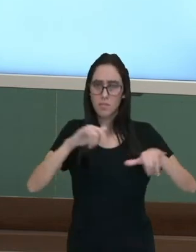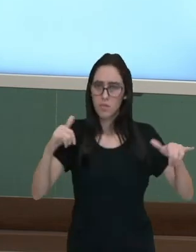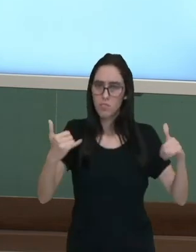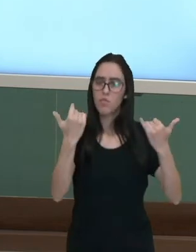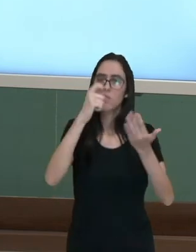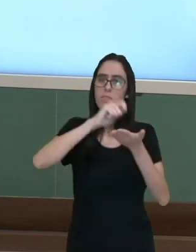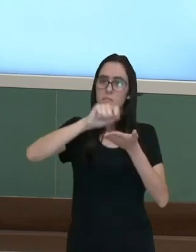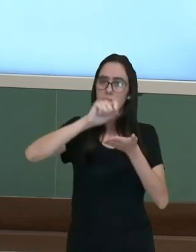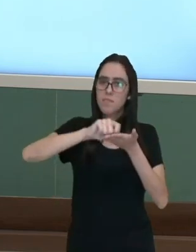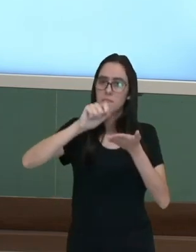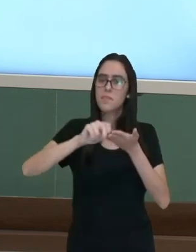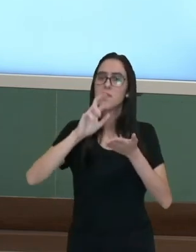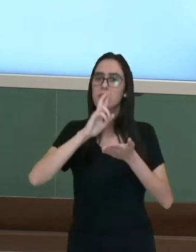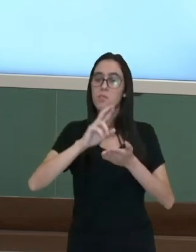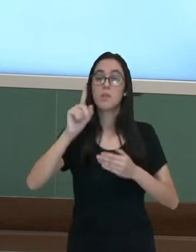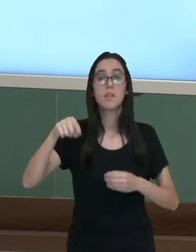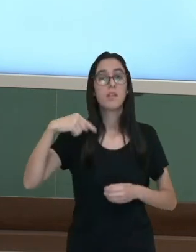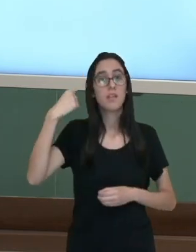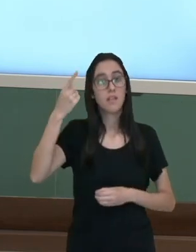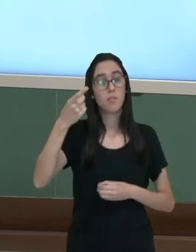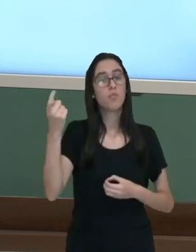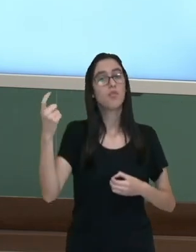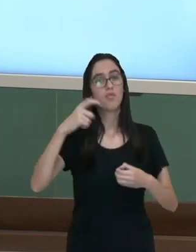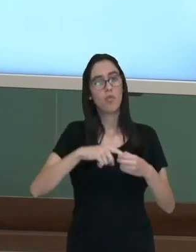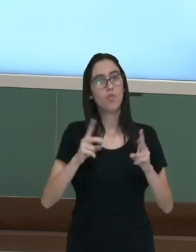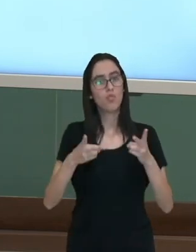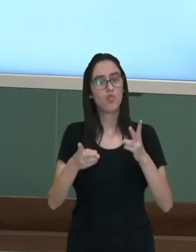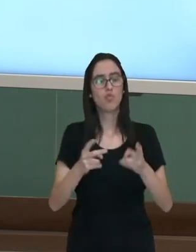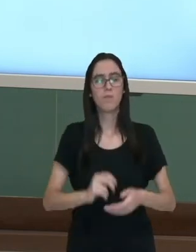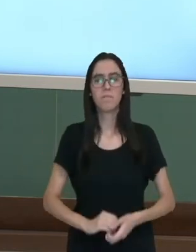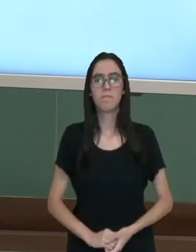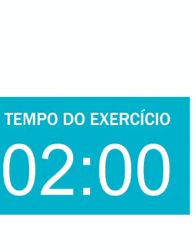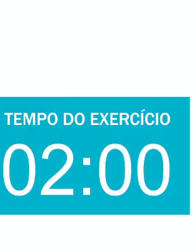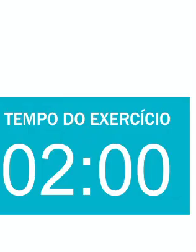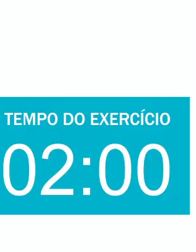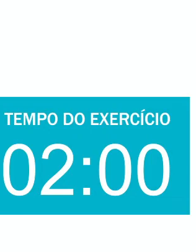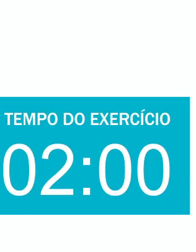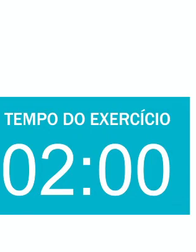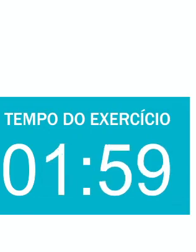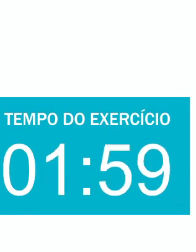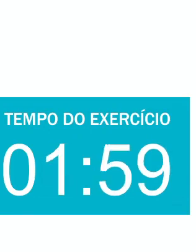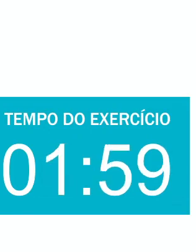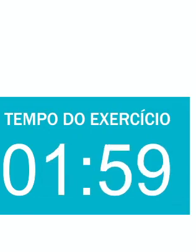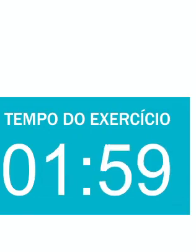os dados principais aqui e a gente volta para discutir.